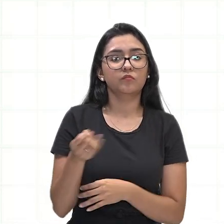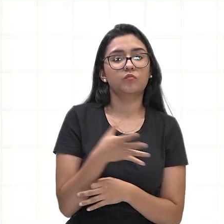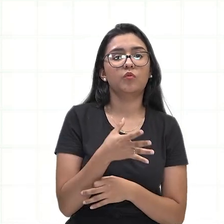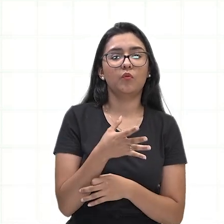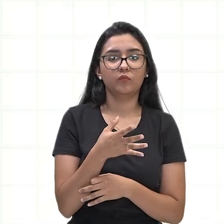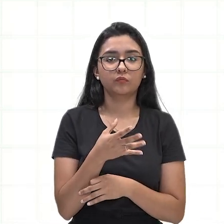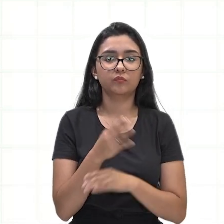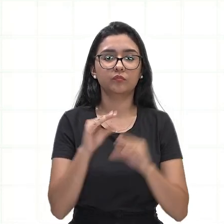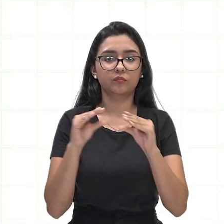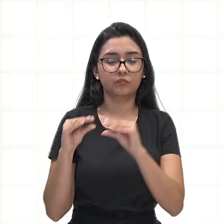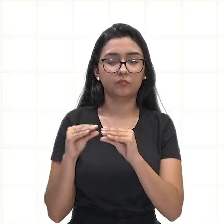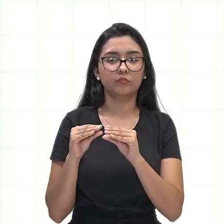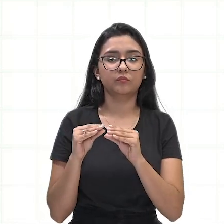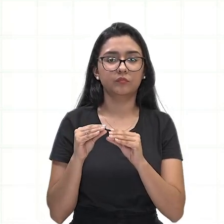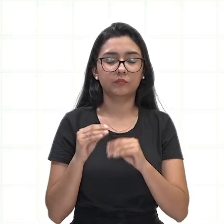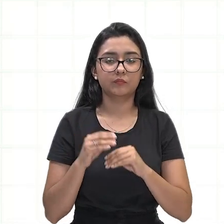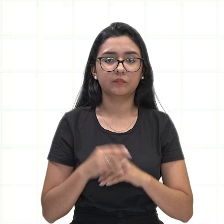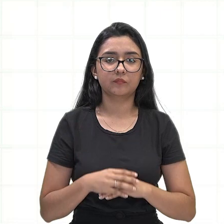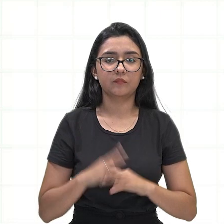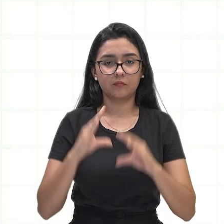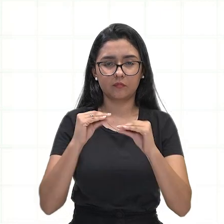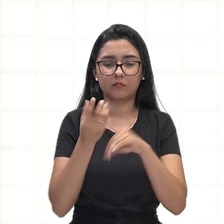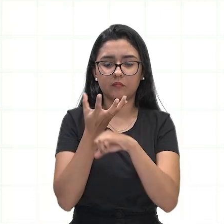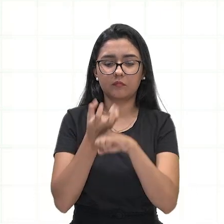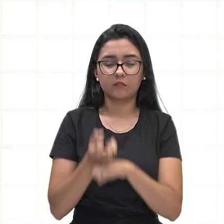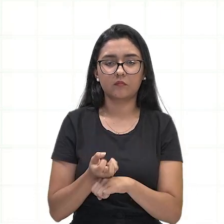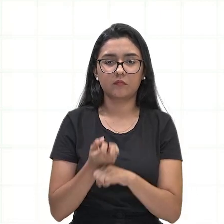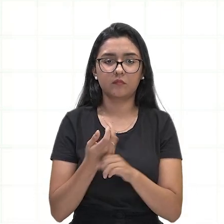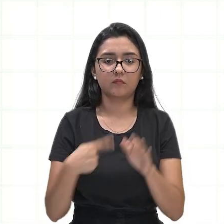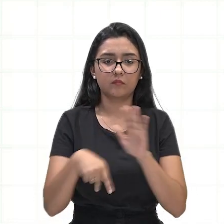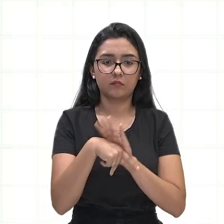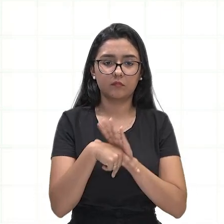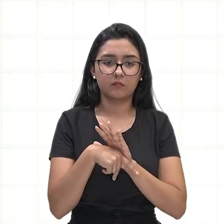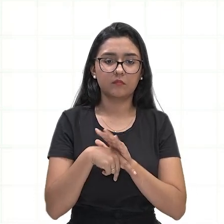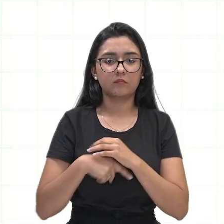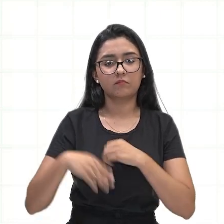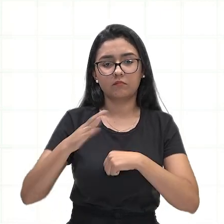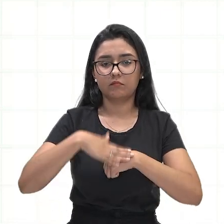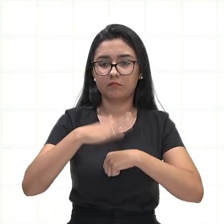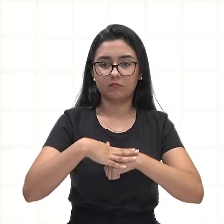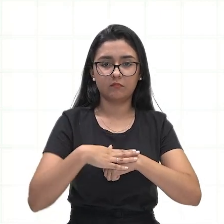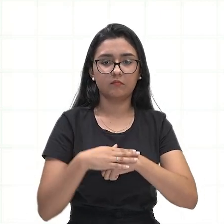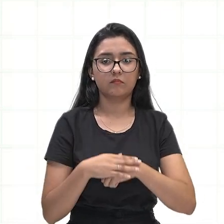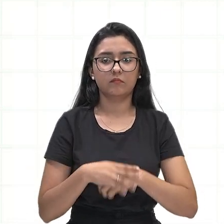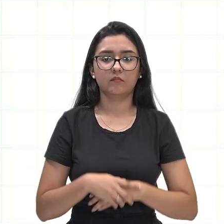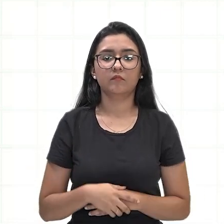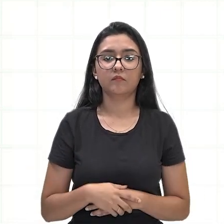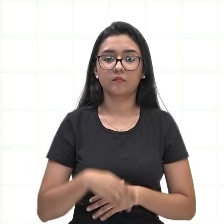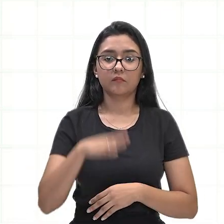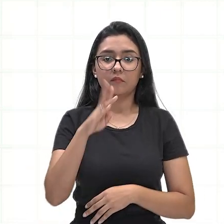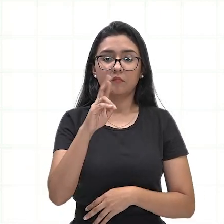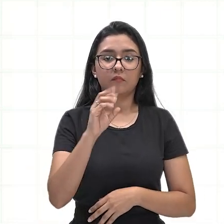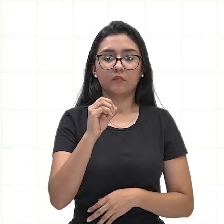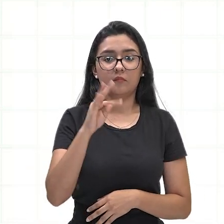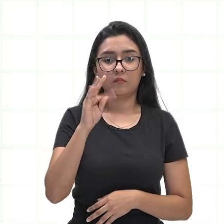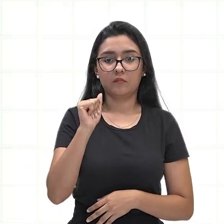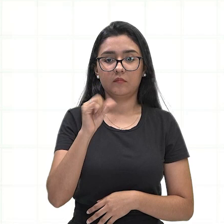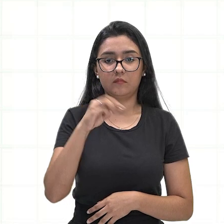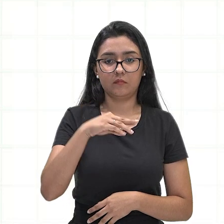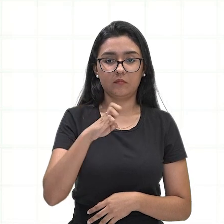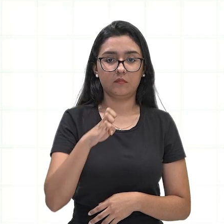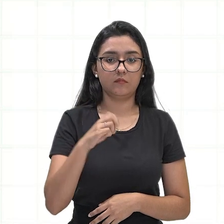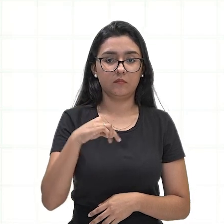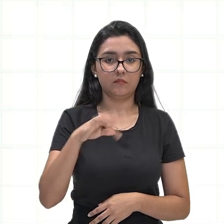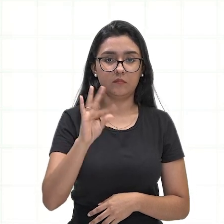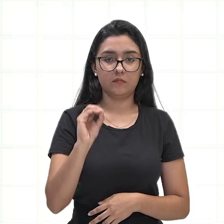novo indivíduo, ok? Então essa é a forma de reprodução assexuada por brotamento. Já no caso